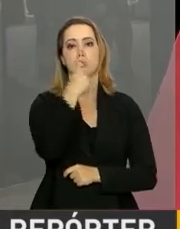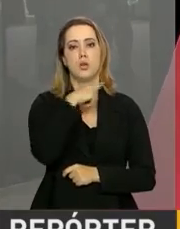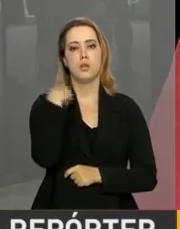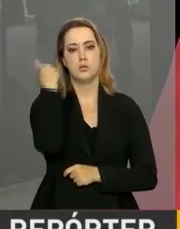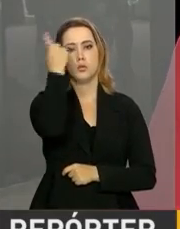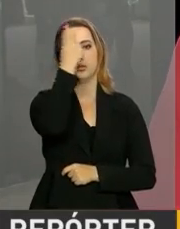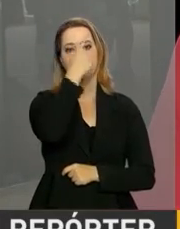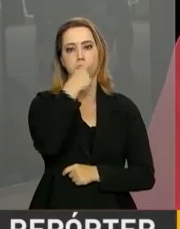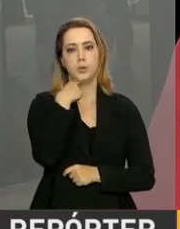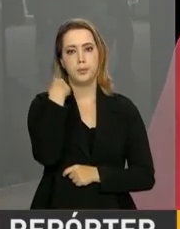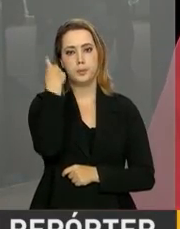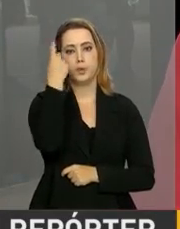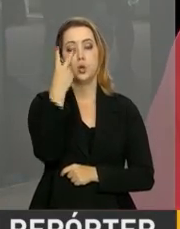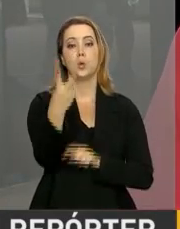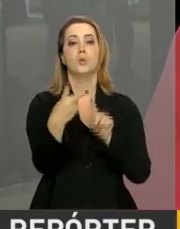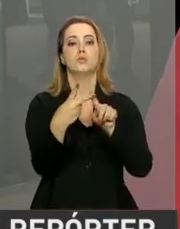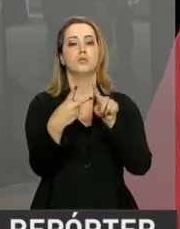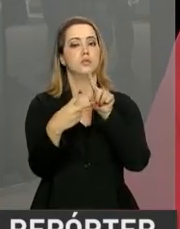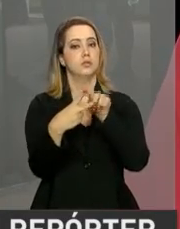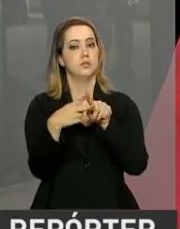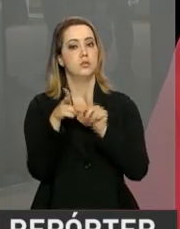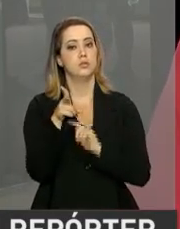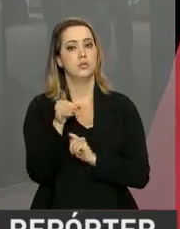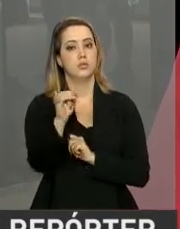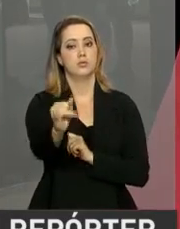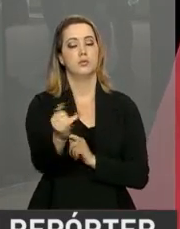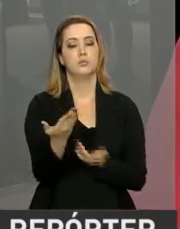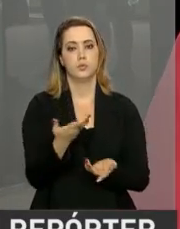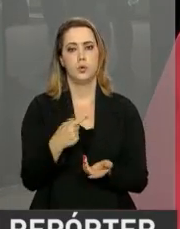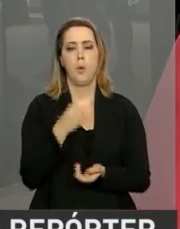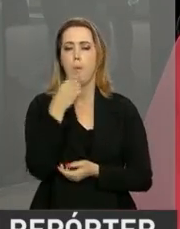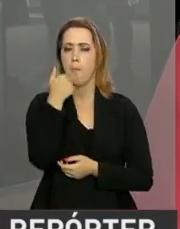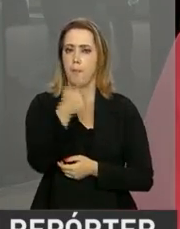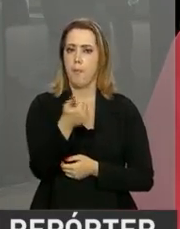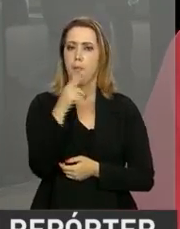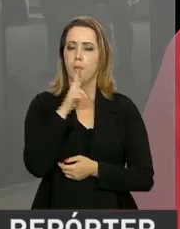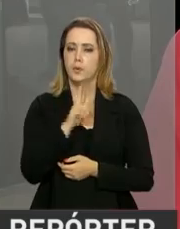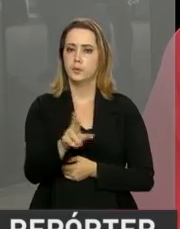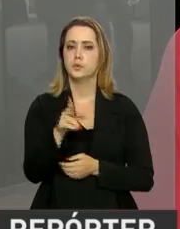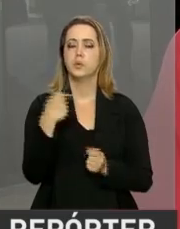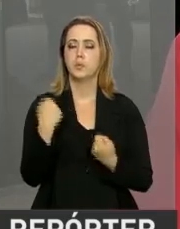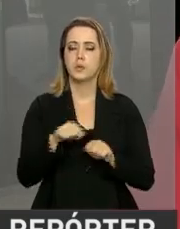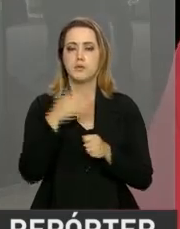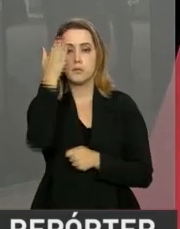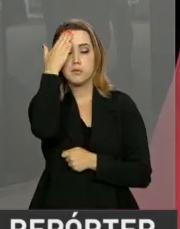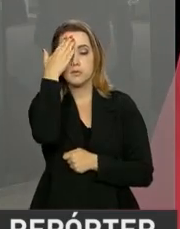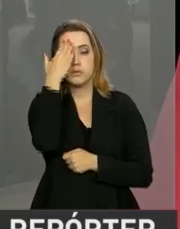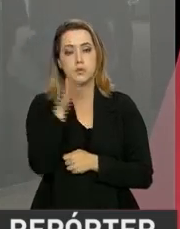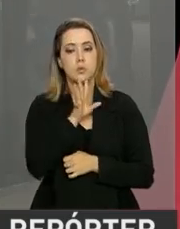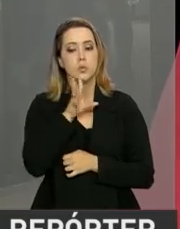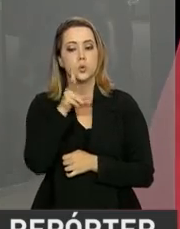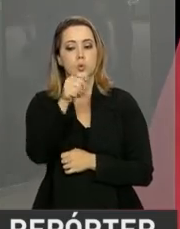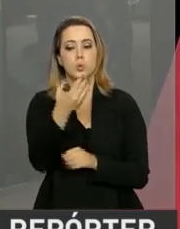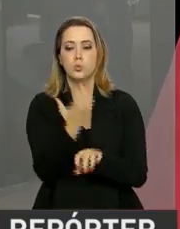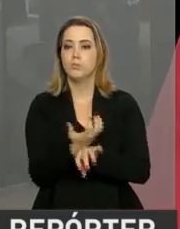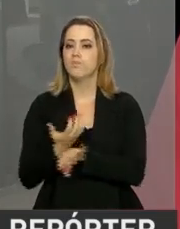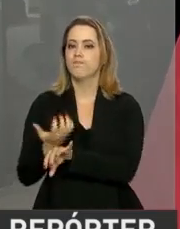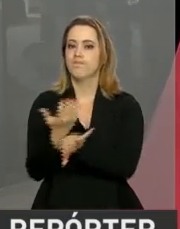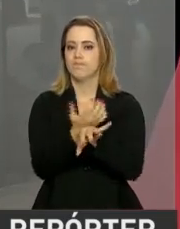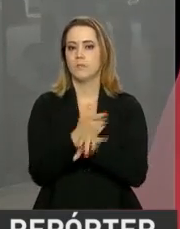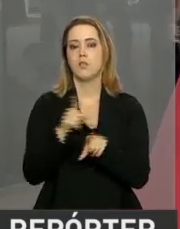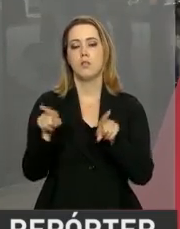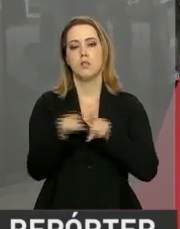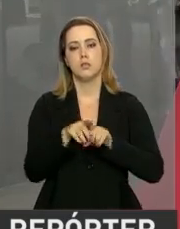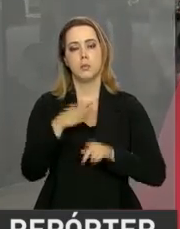prova em dois dias e para ter um bom desempenho além de saber o conteúdo cobrado é preciso